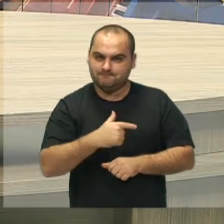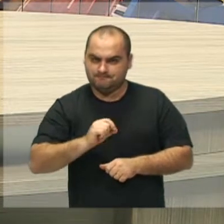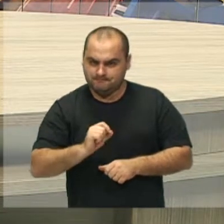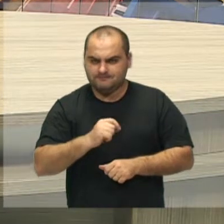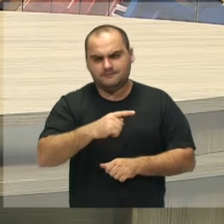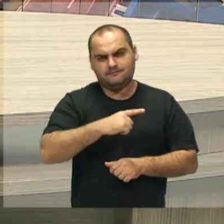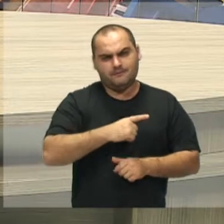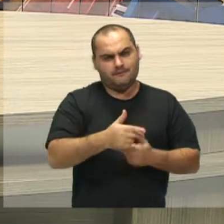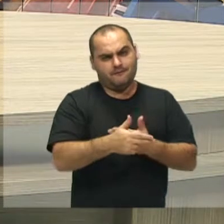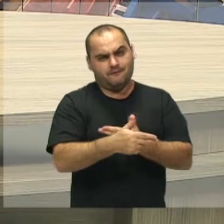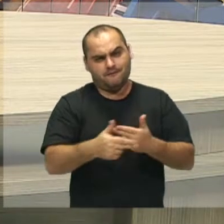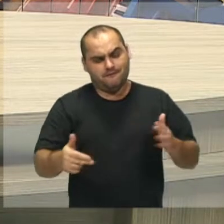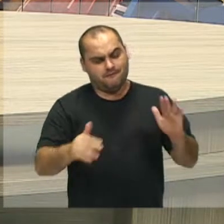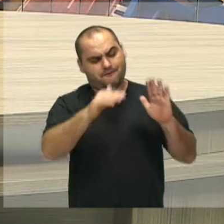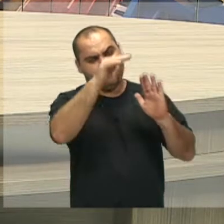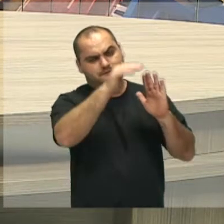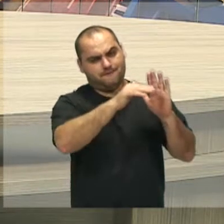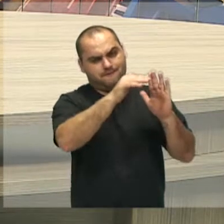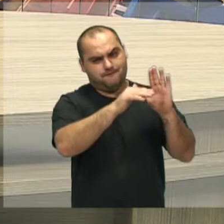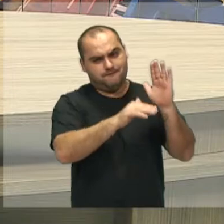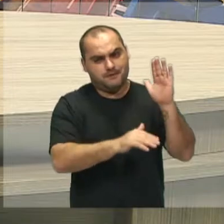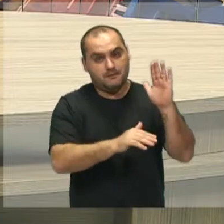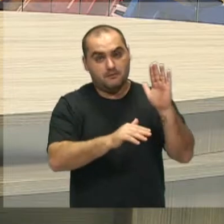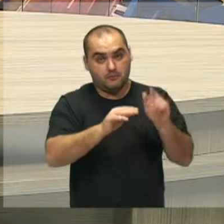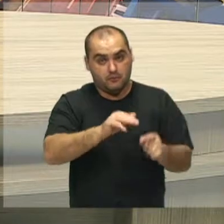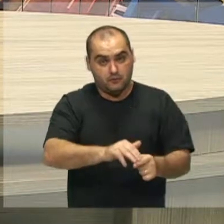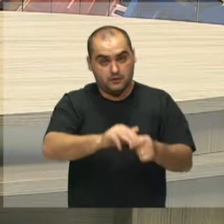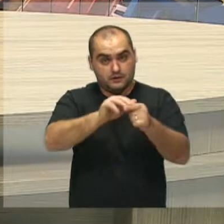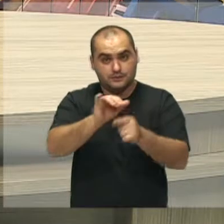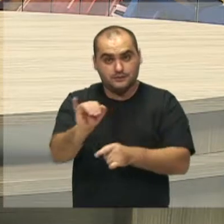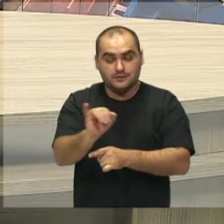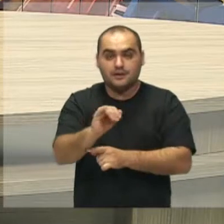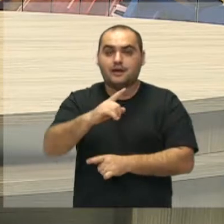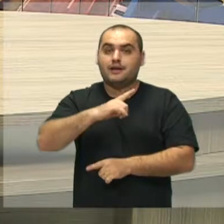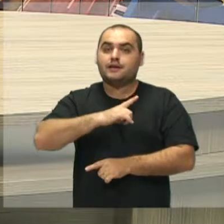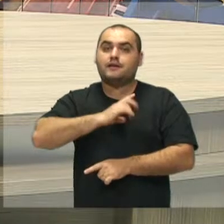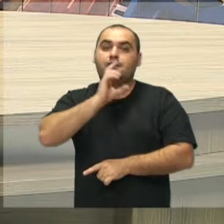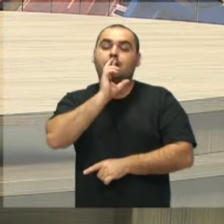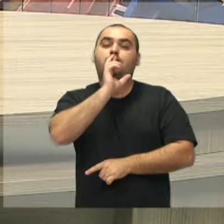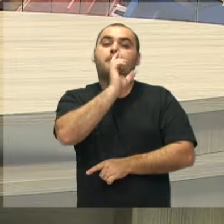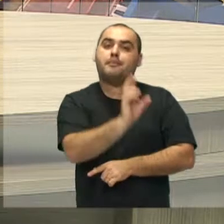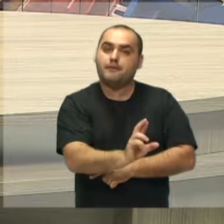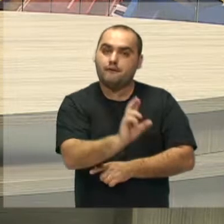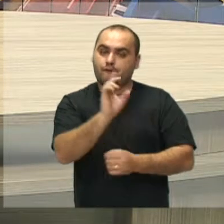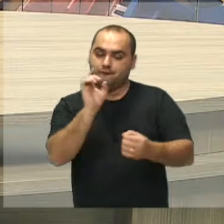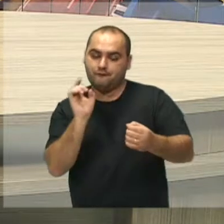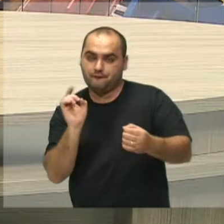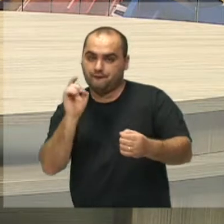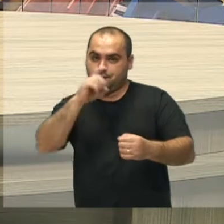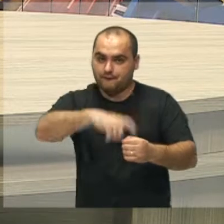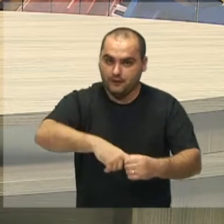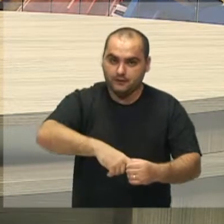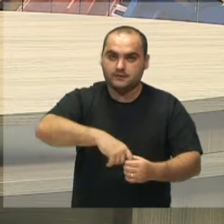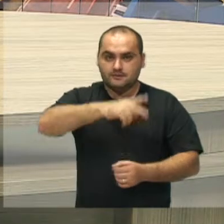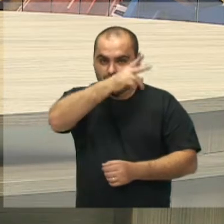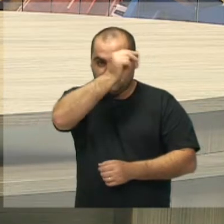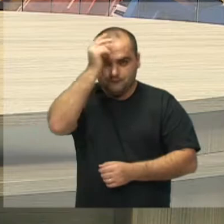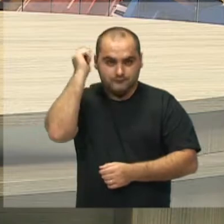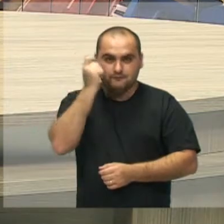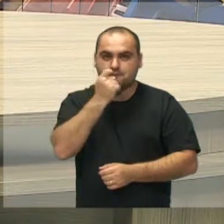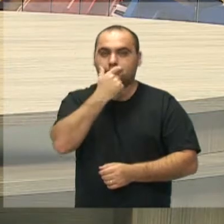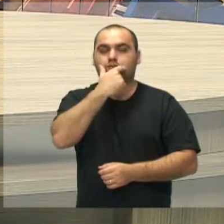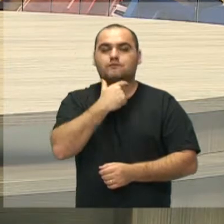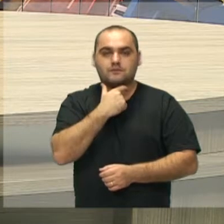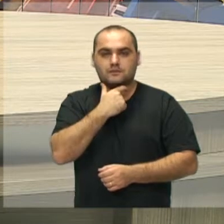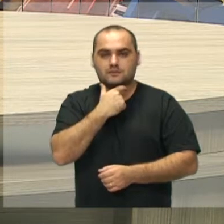motivos e que teve no município de Itajaí o resultado de reeleição do prefeito Volney Morastoni,